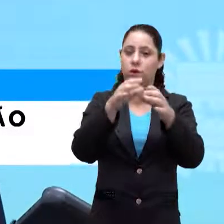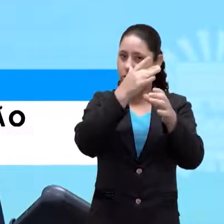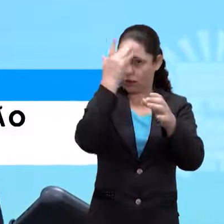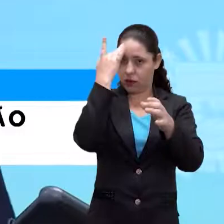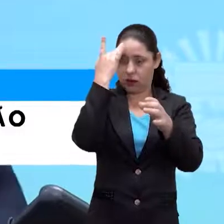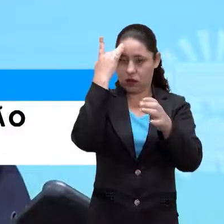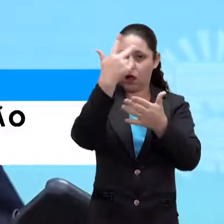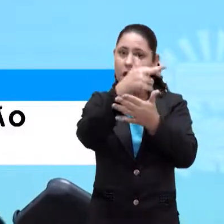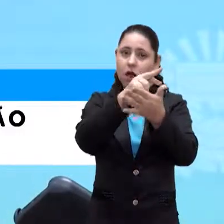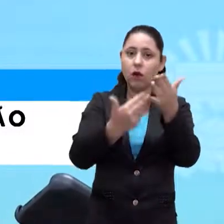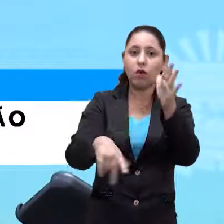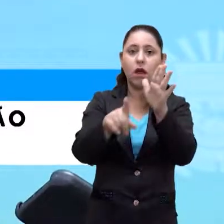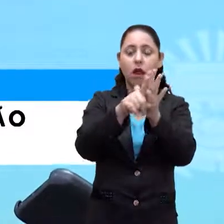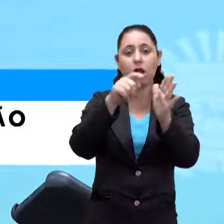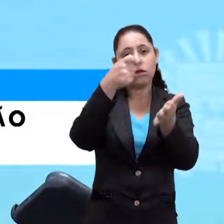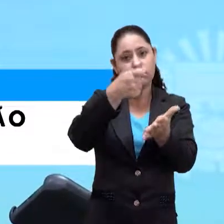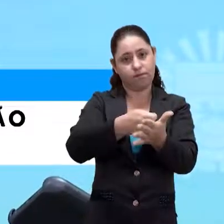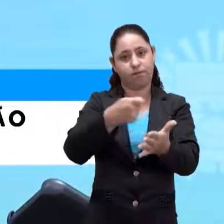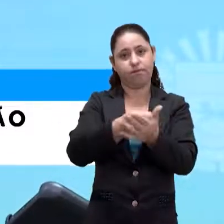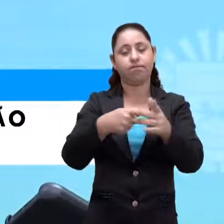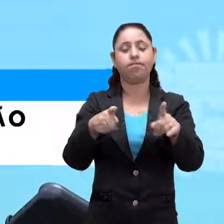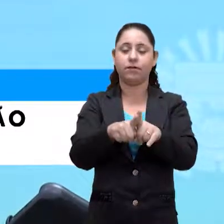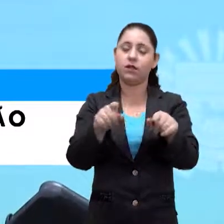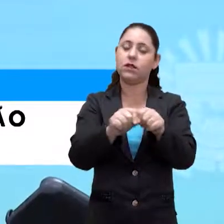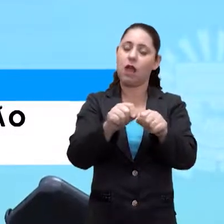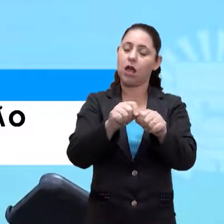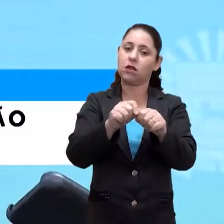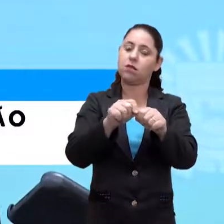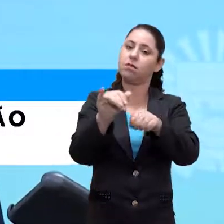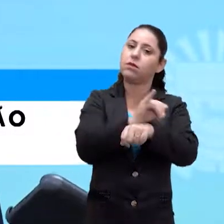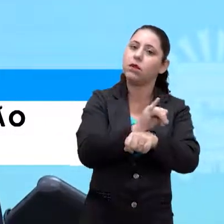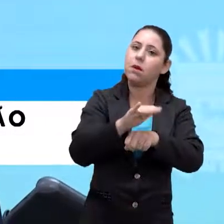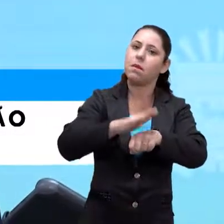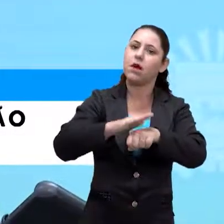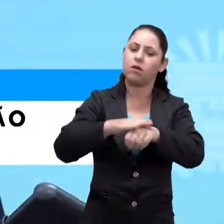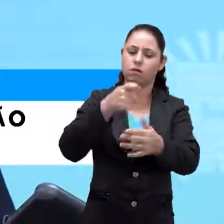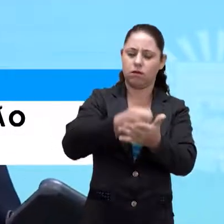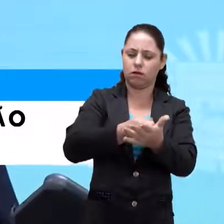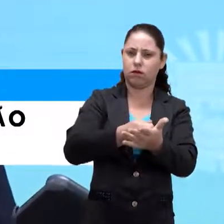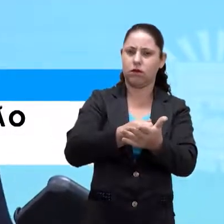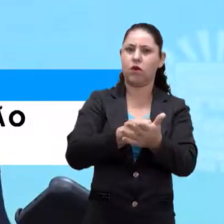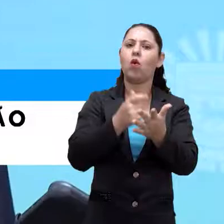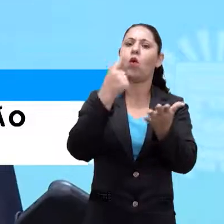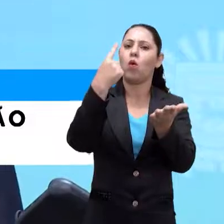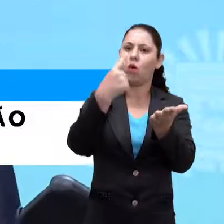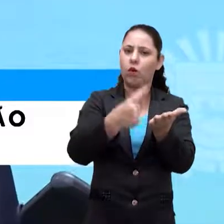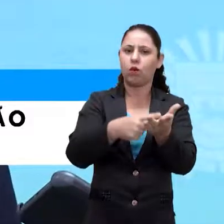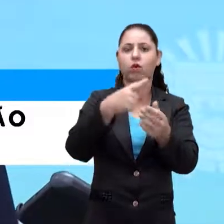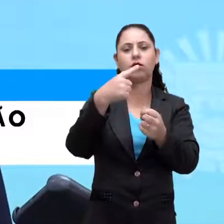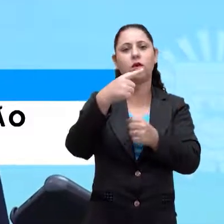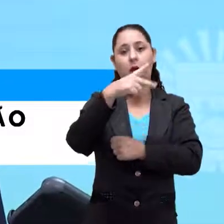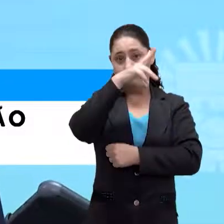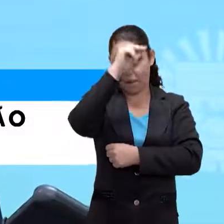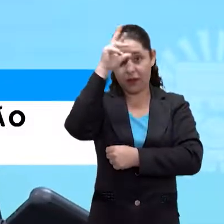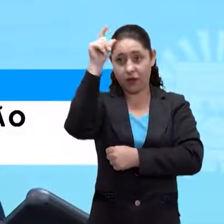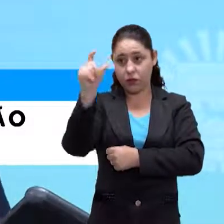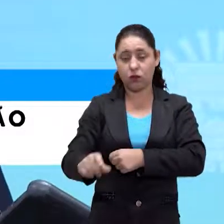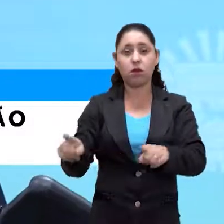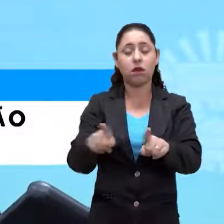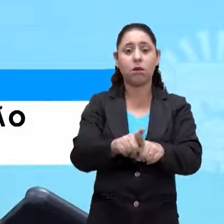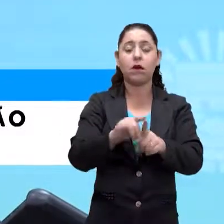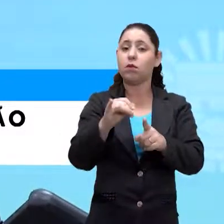esse grupo de pessoas, para que a gente regularizasse isso, tomasse medidas mais enérgicas, inclusive de comum acordo com a